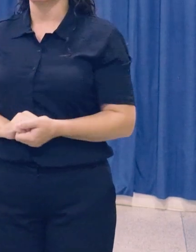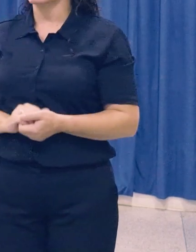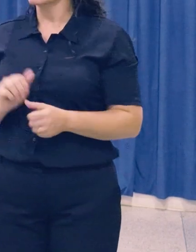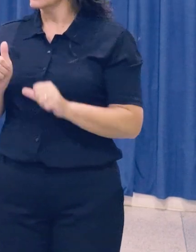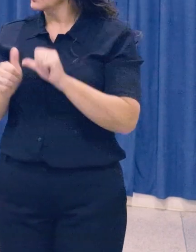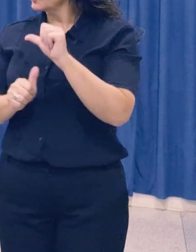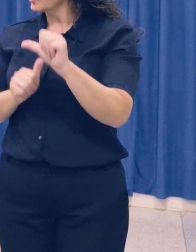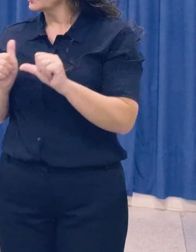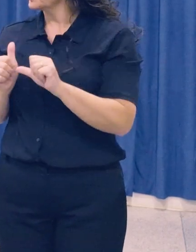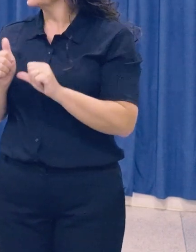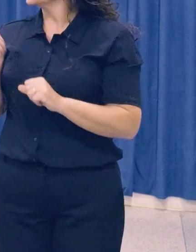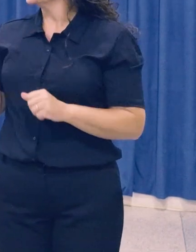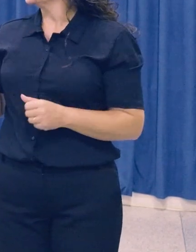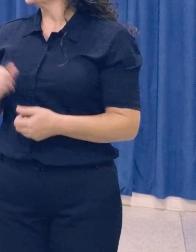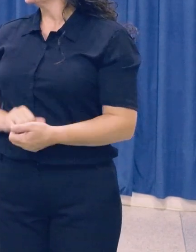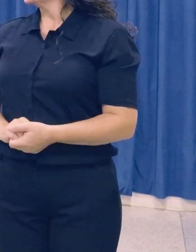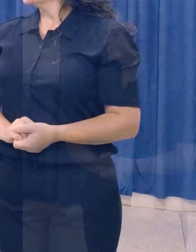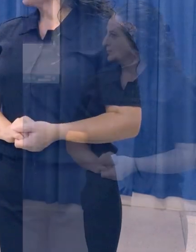tela um minutinho.